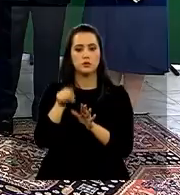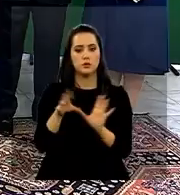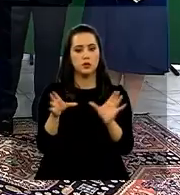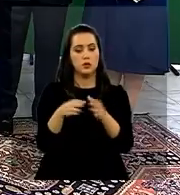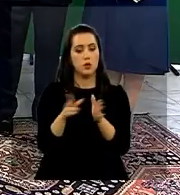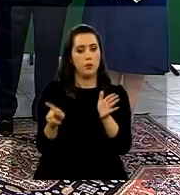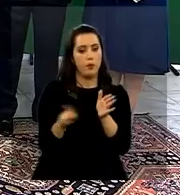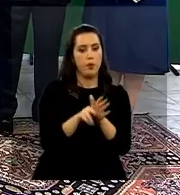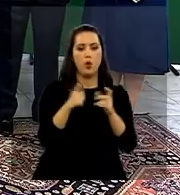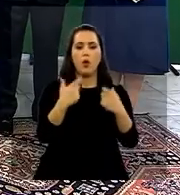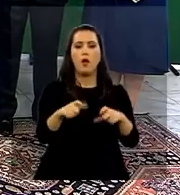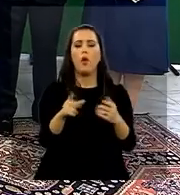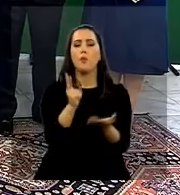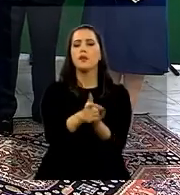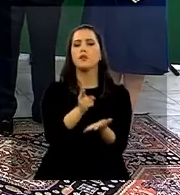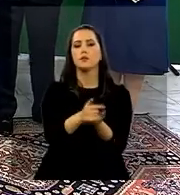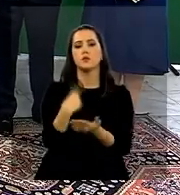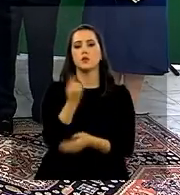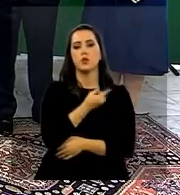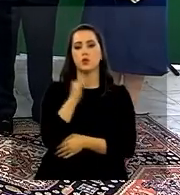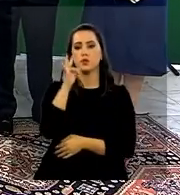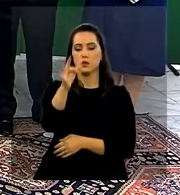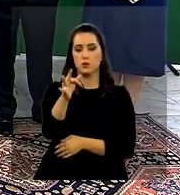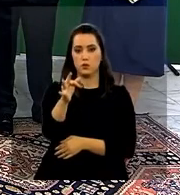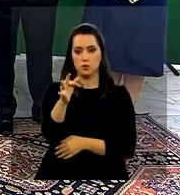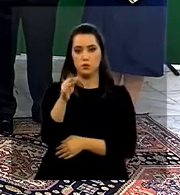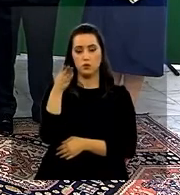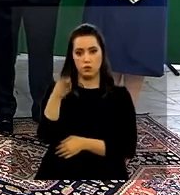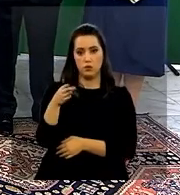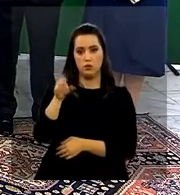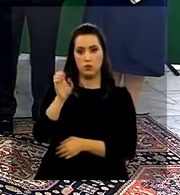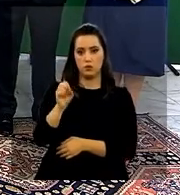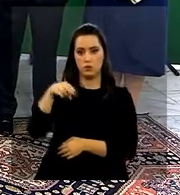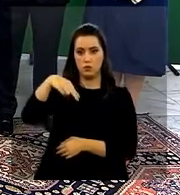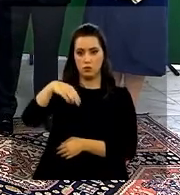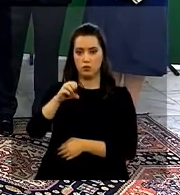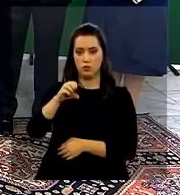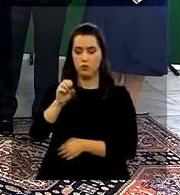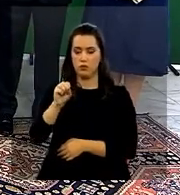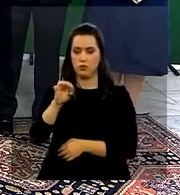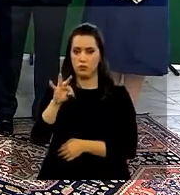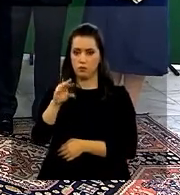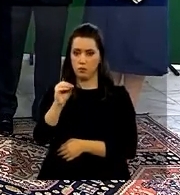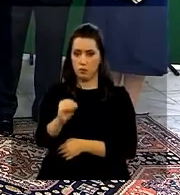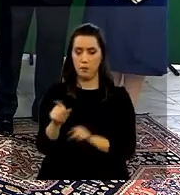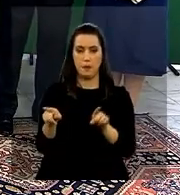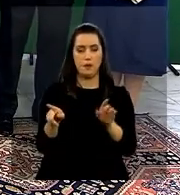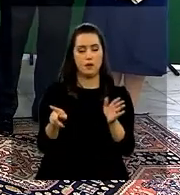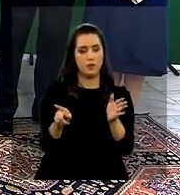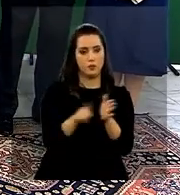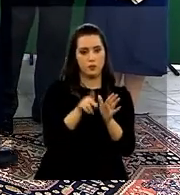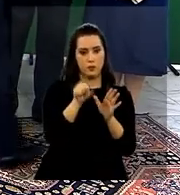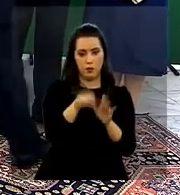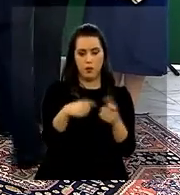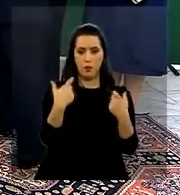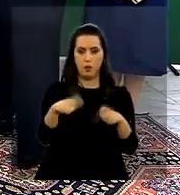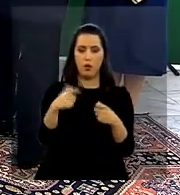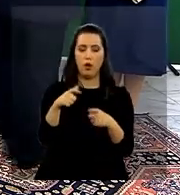casa que o nosso futuro chanceler Ernesto Araújo, a Casa da Diplomacia